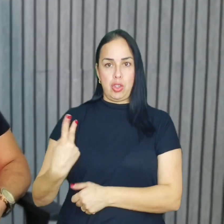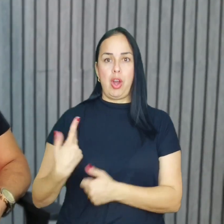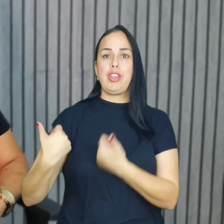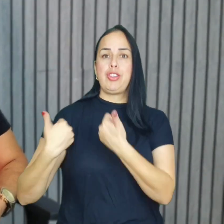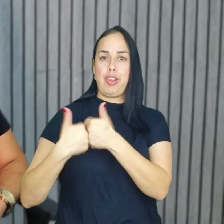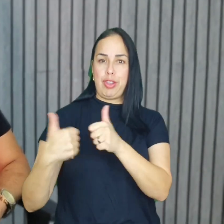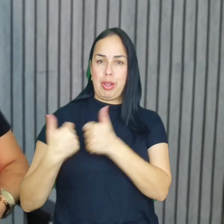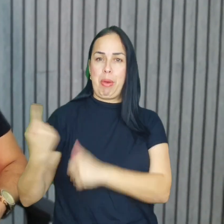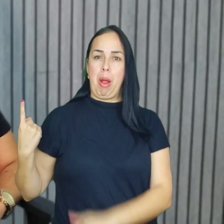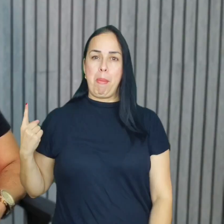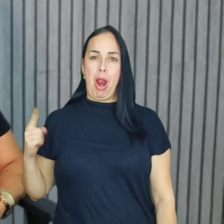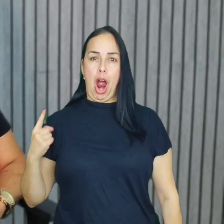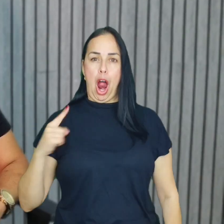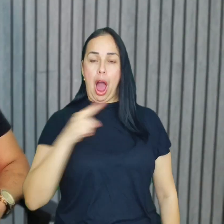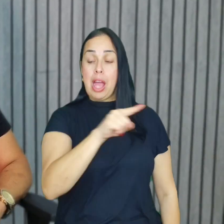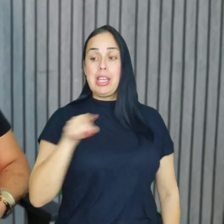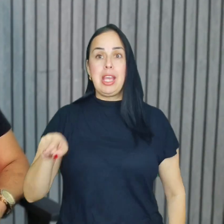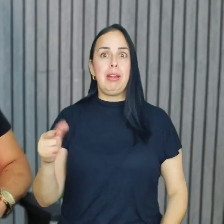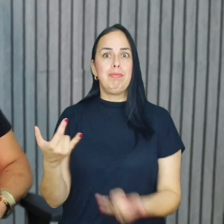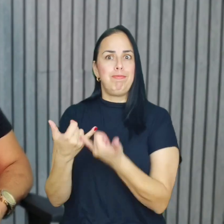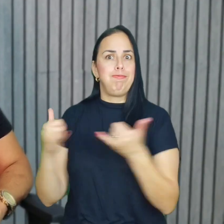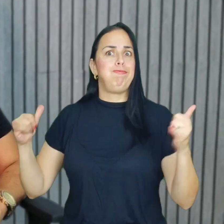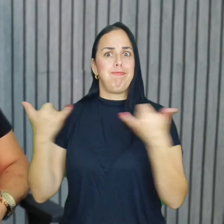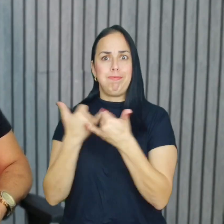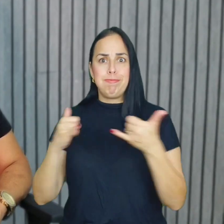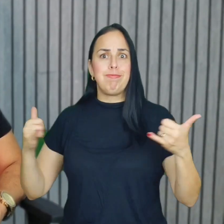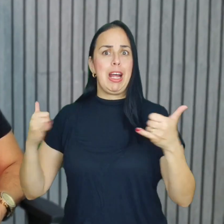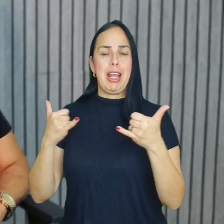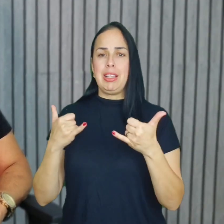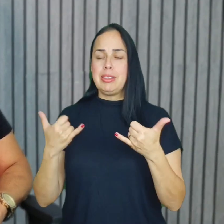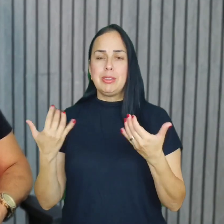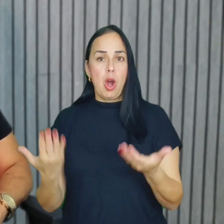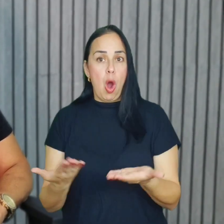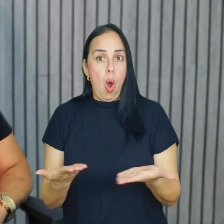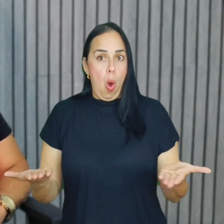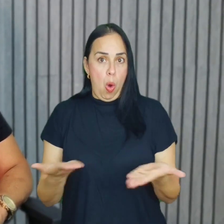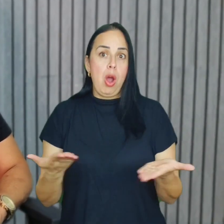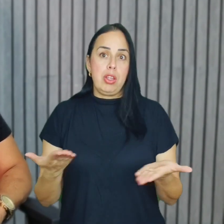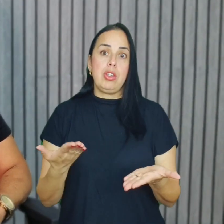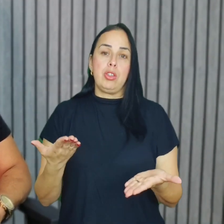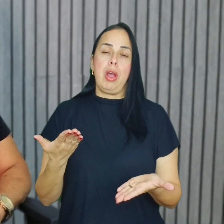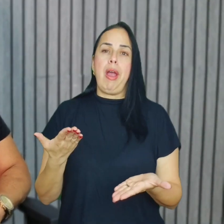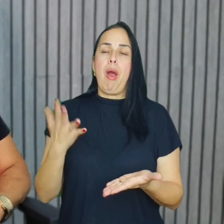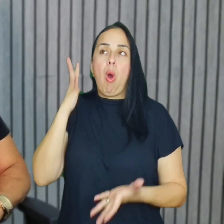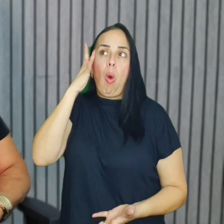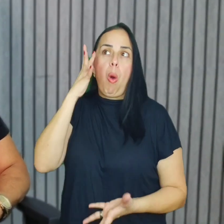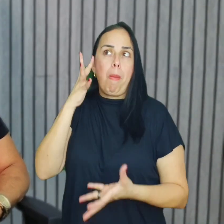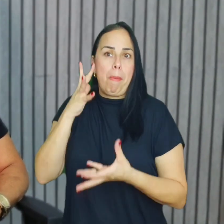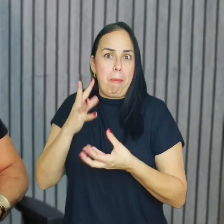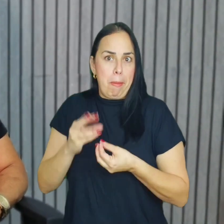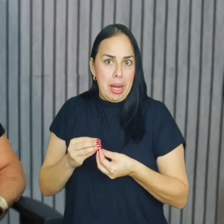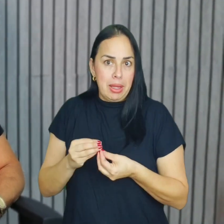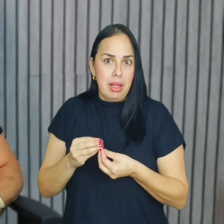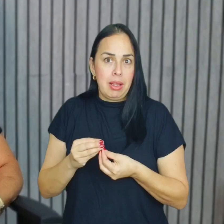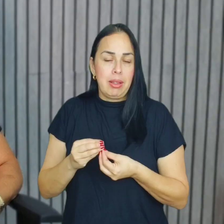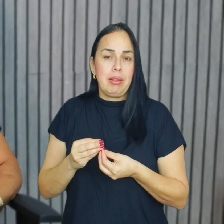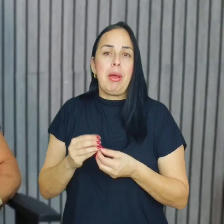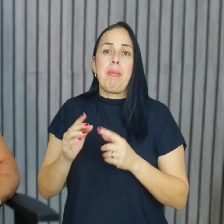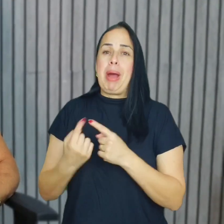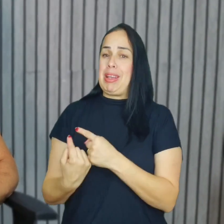com ele era muito agitado, porque a gente não consegue, hoje em dia eu consigo entender, porque quando você não